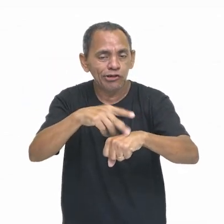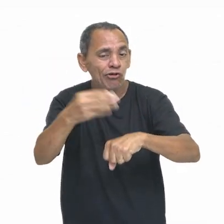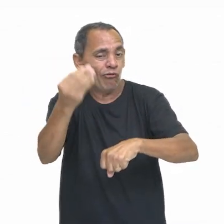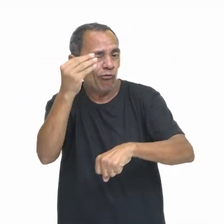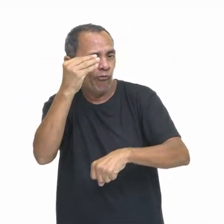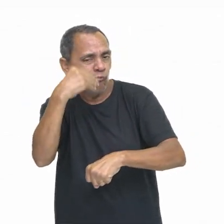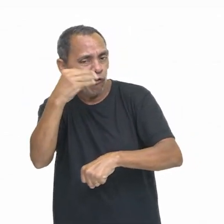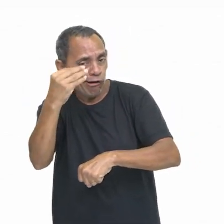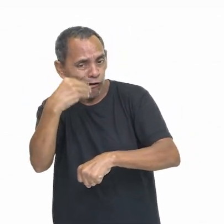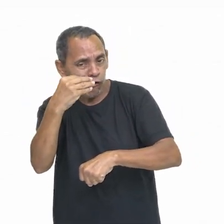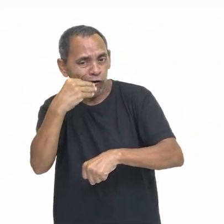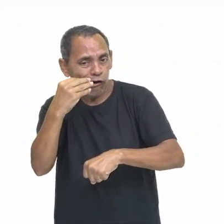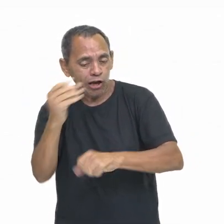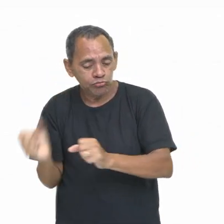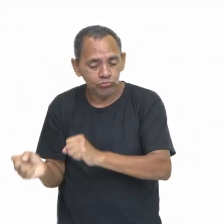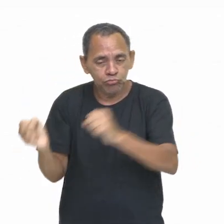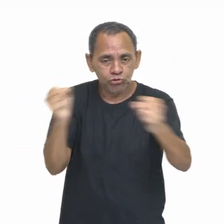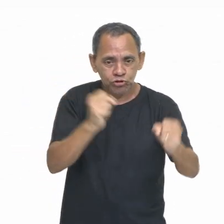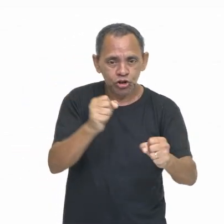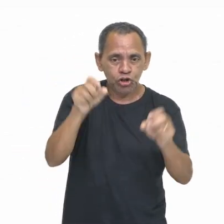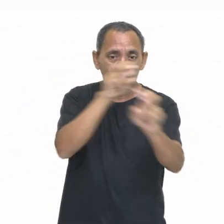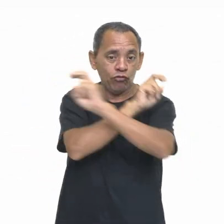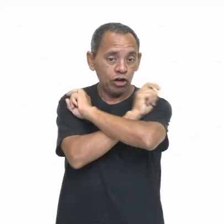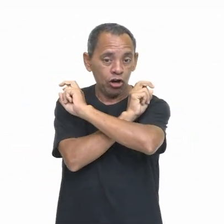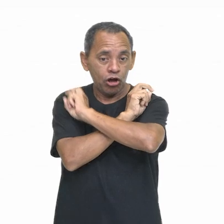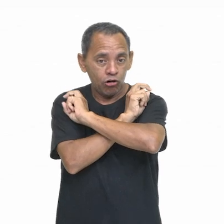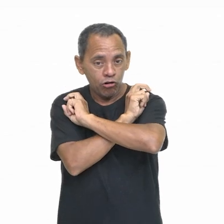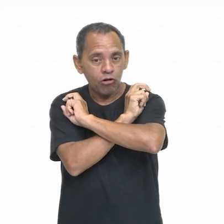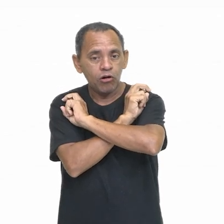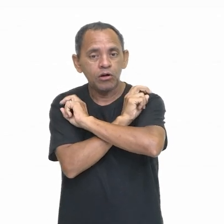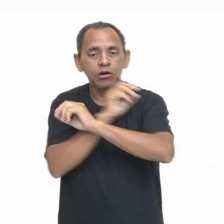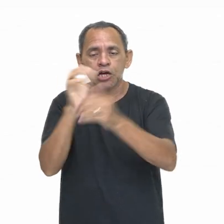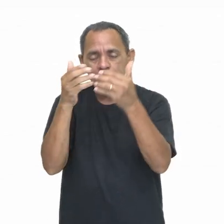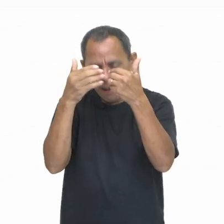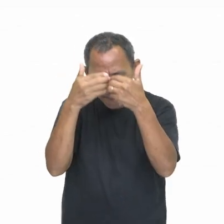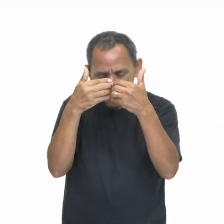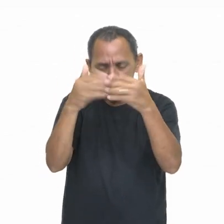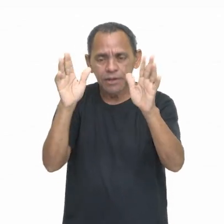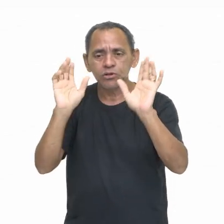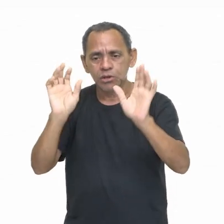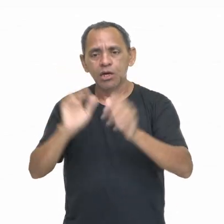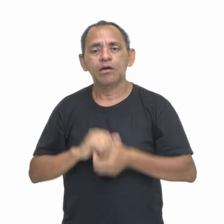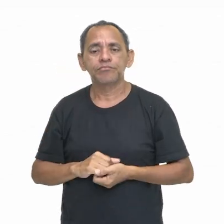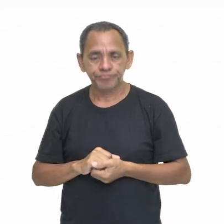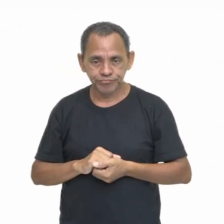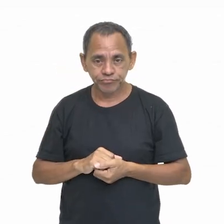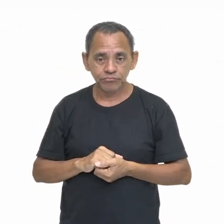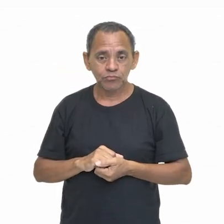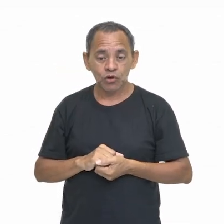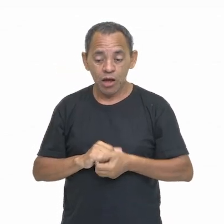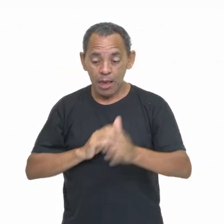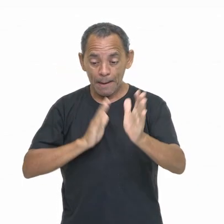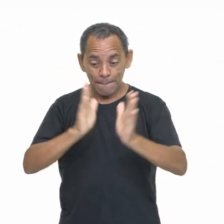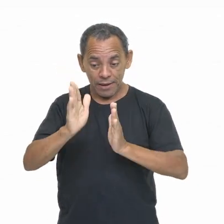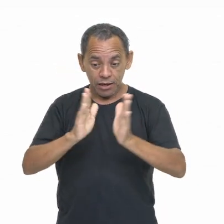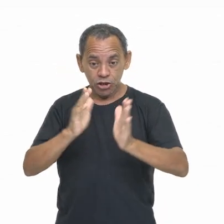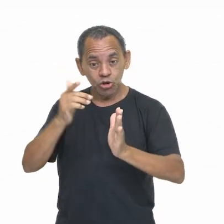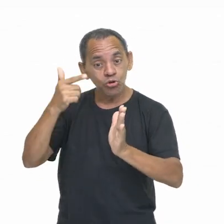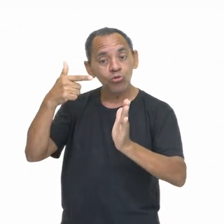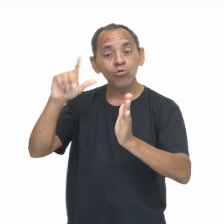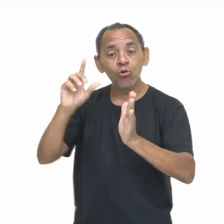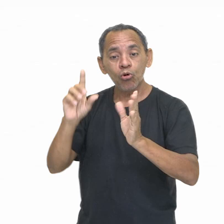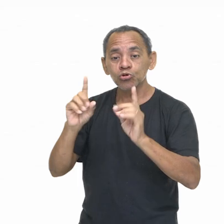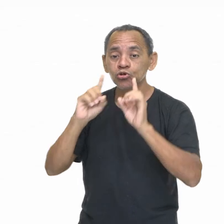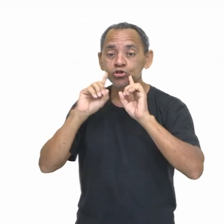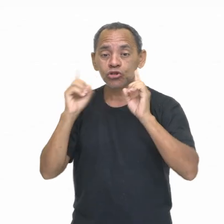faraó, dando, né, margem para um próximo período dinástico, que